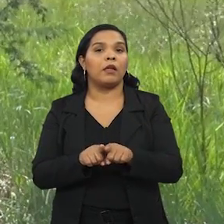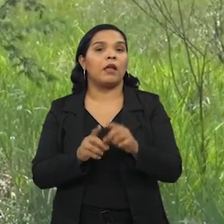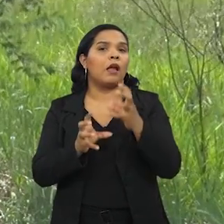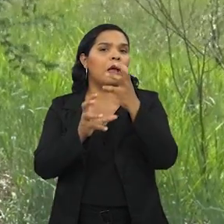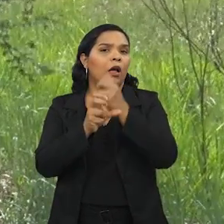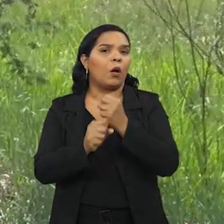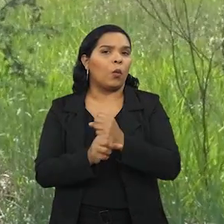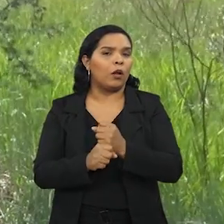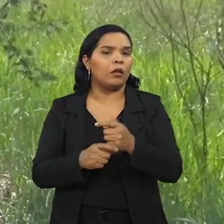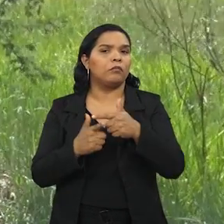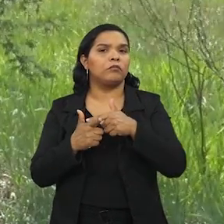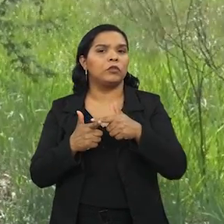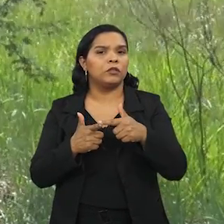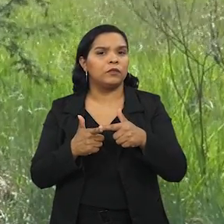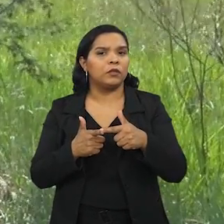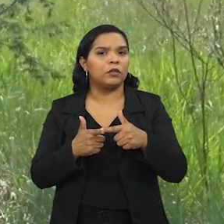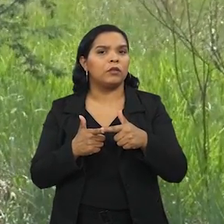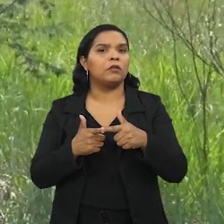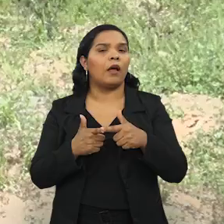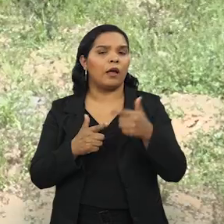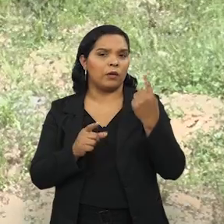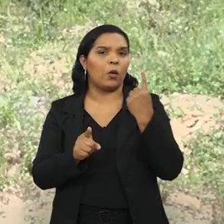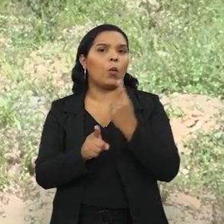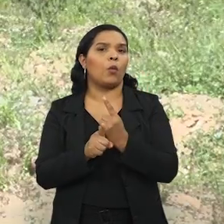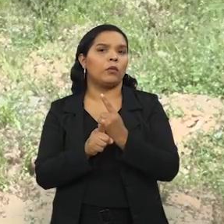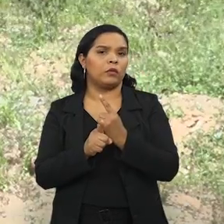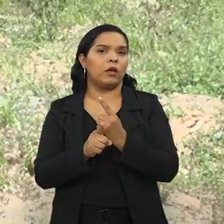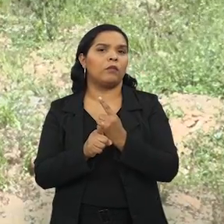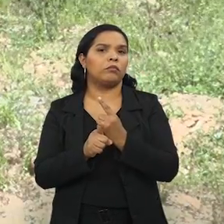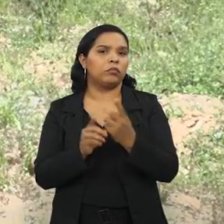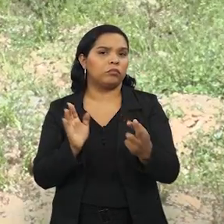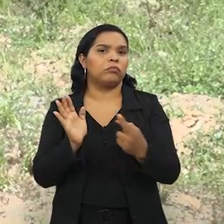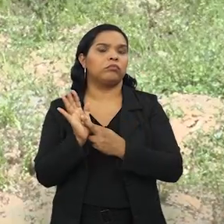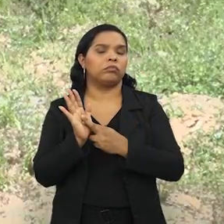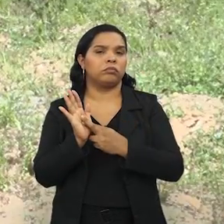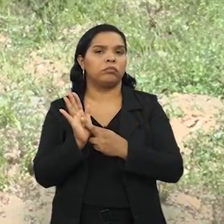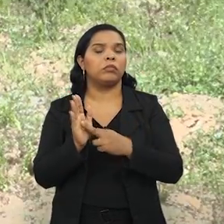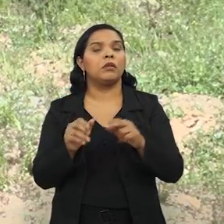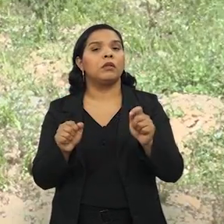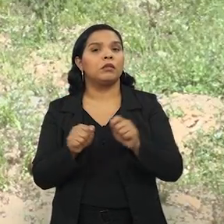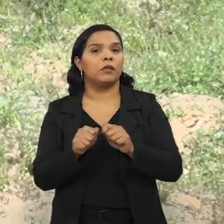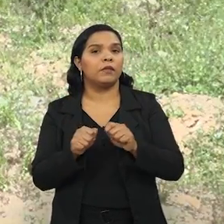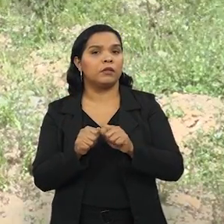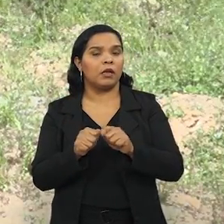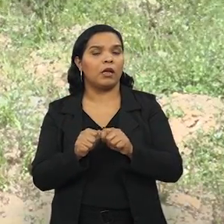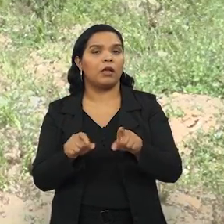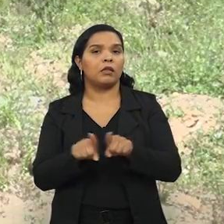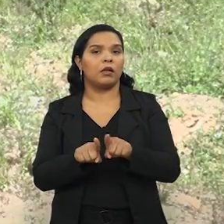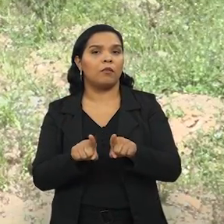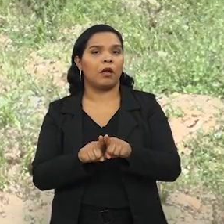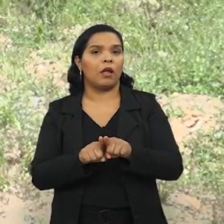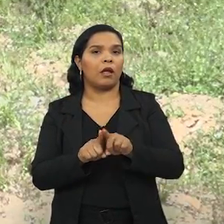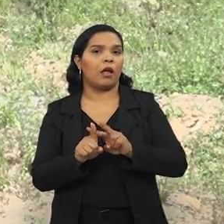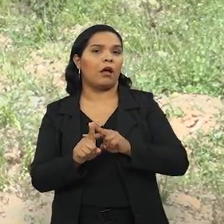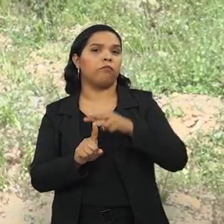e dividindo, acha esse índice. E se a gente fizesse uma extrapolação,